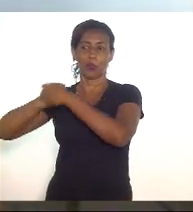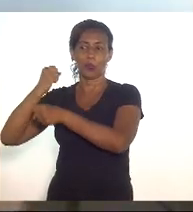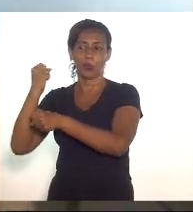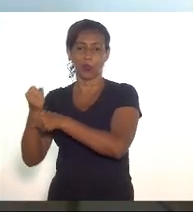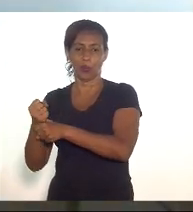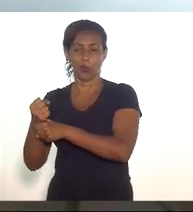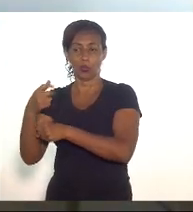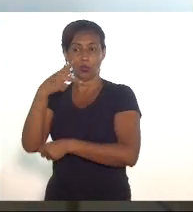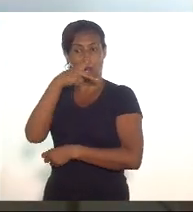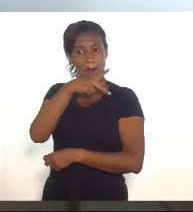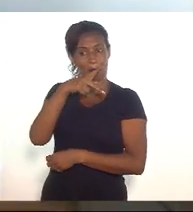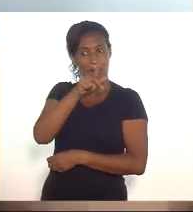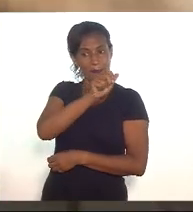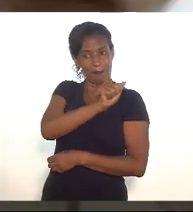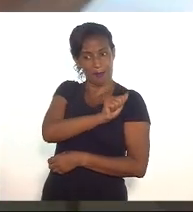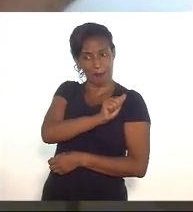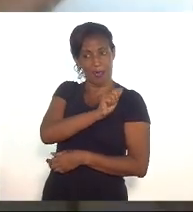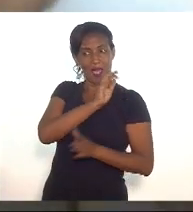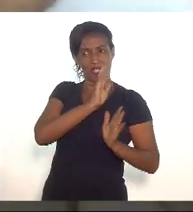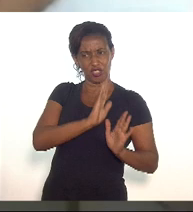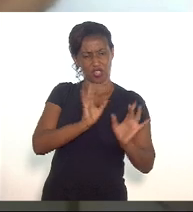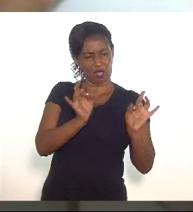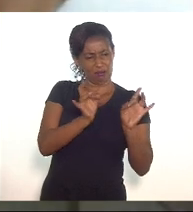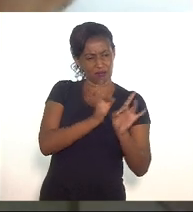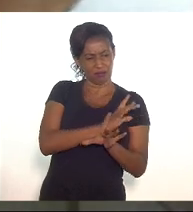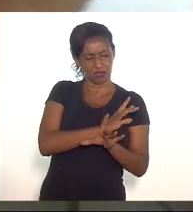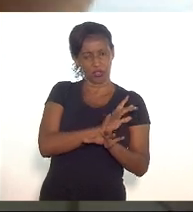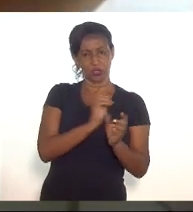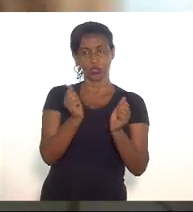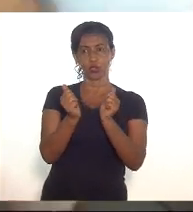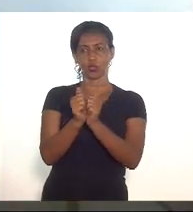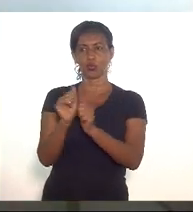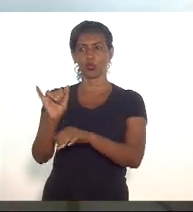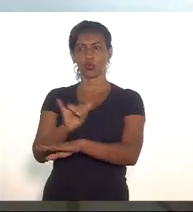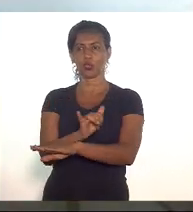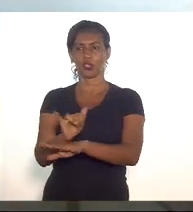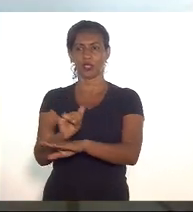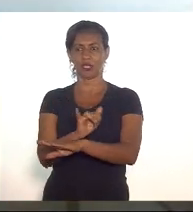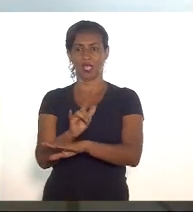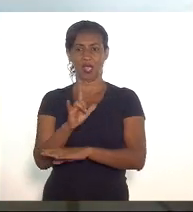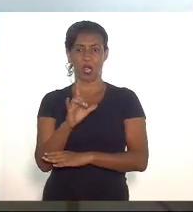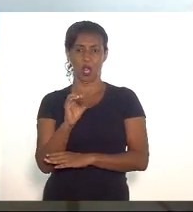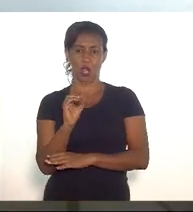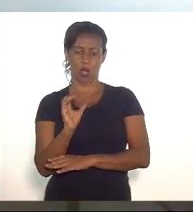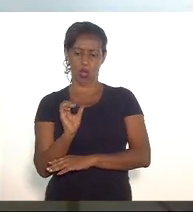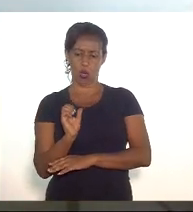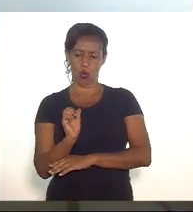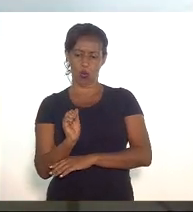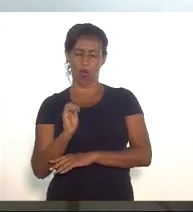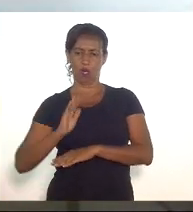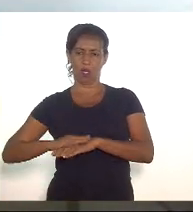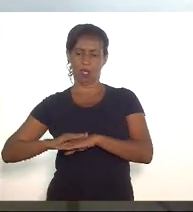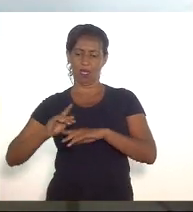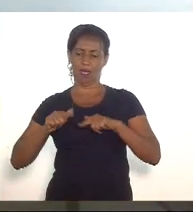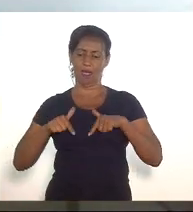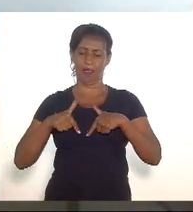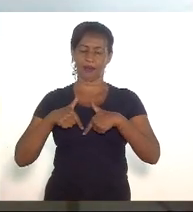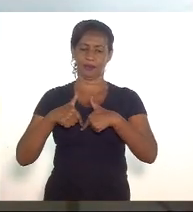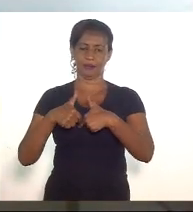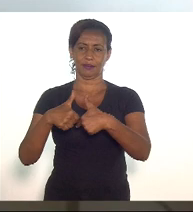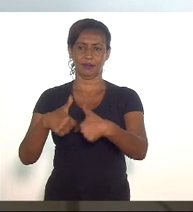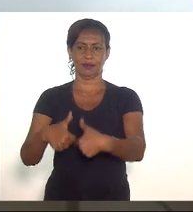do PPA que se respaldou no plano estratégico. E a LOA seria a execução